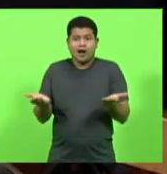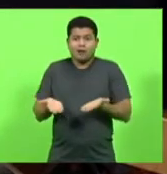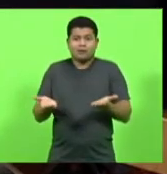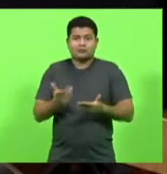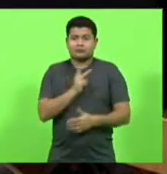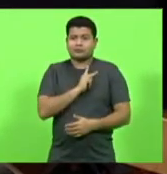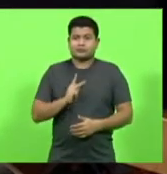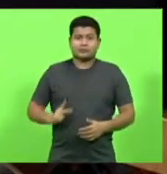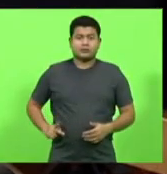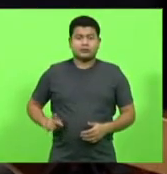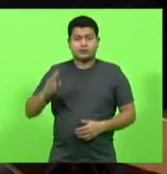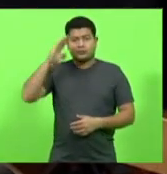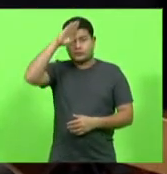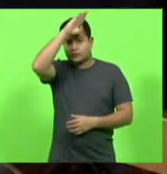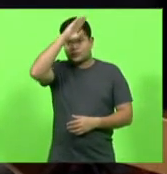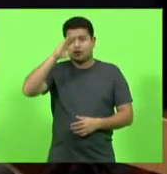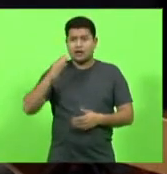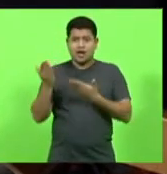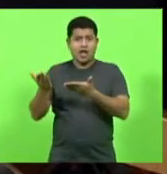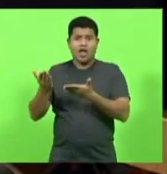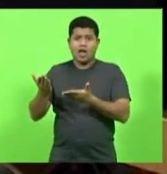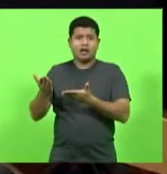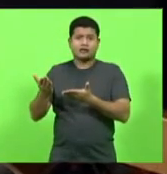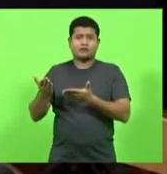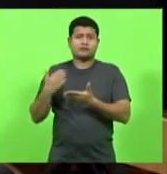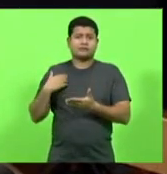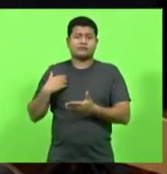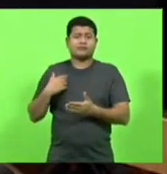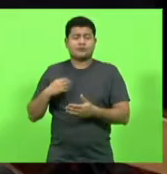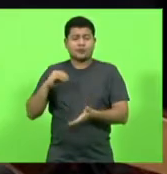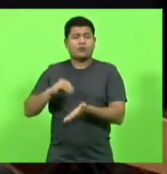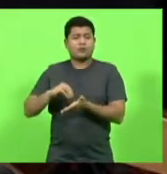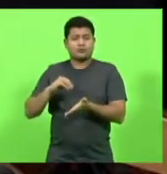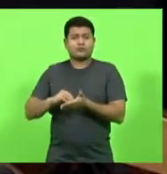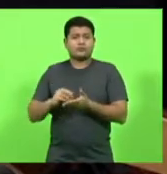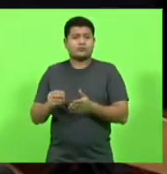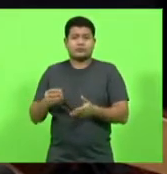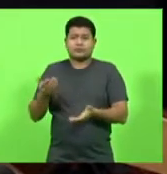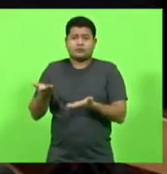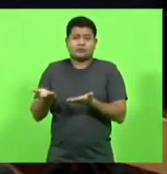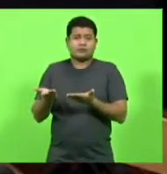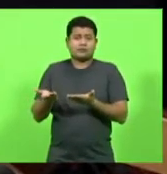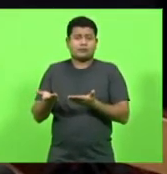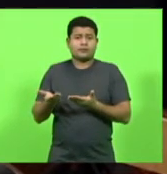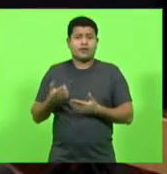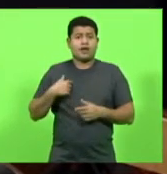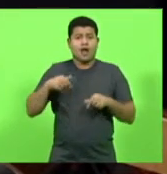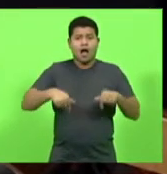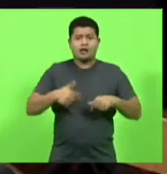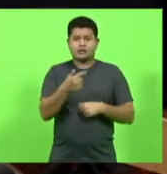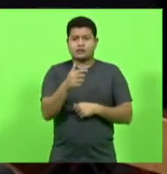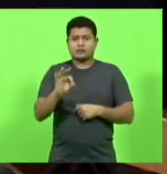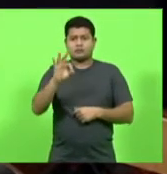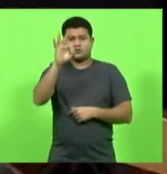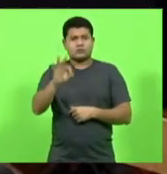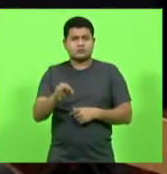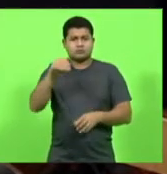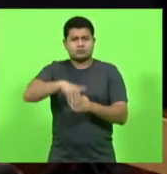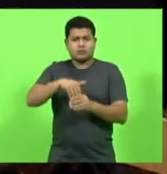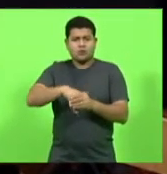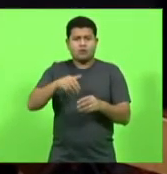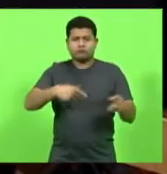falo como eleitor do Bolsonaro. Ele fez 70% dos votos aqui. É injusto que nós recebamos apenas